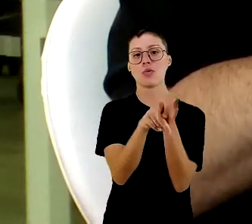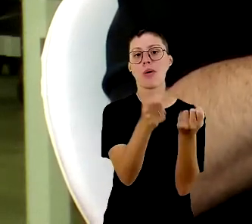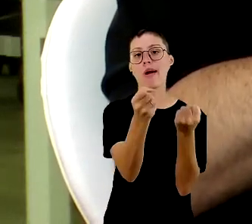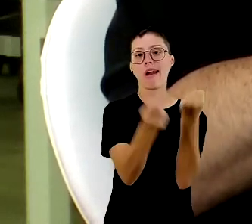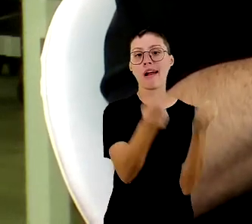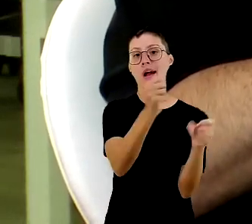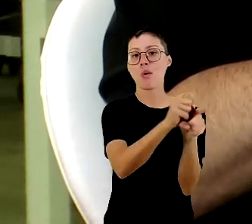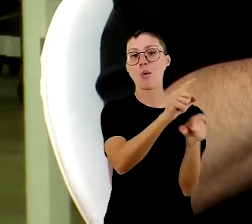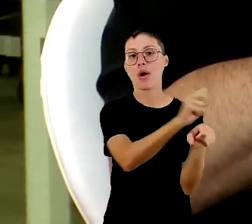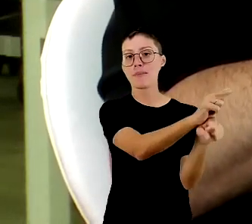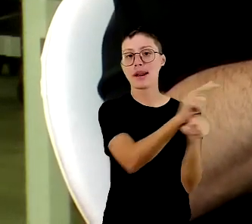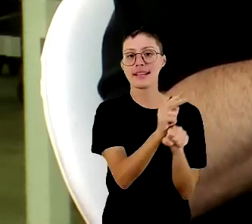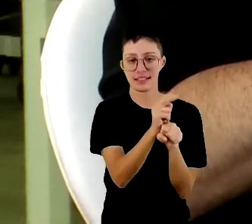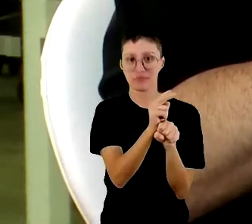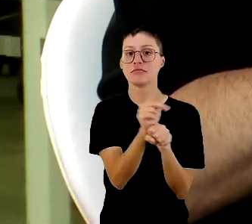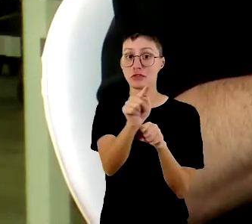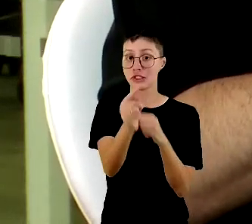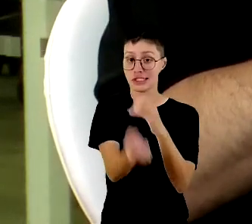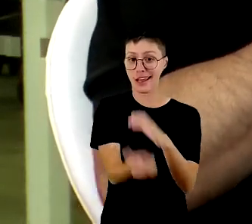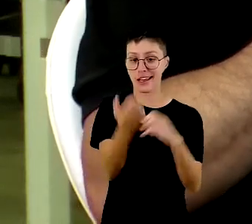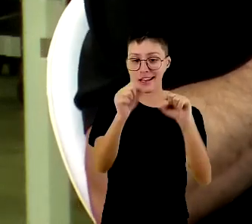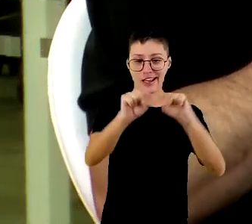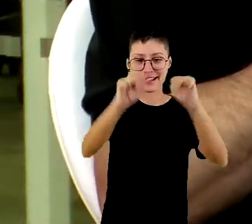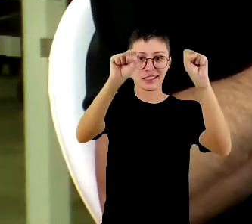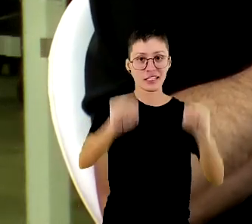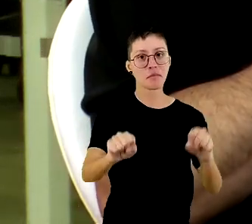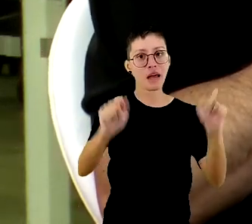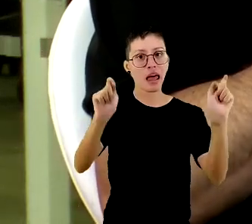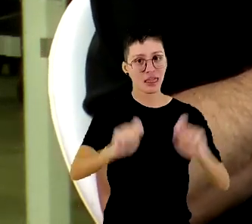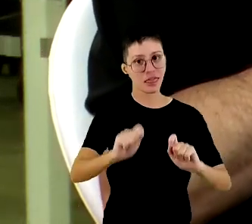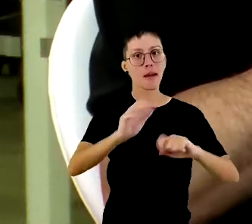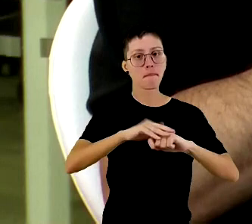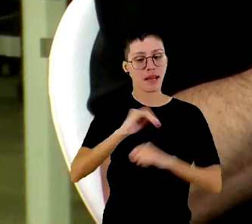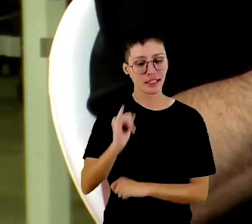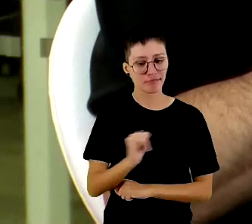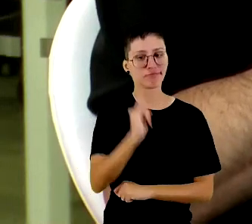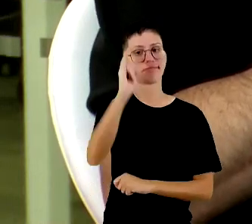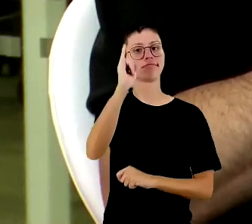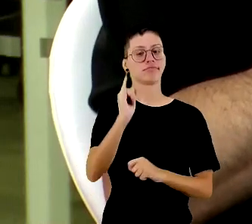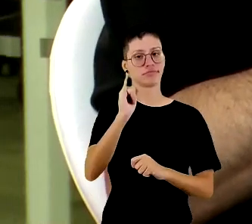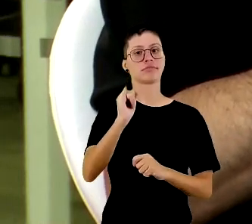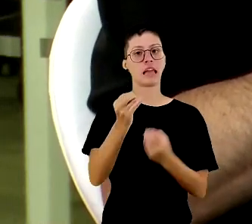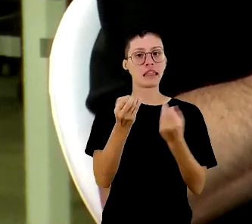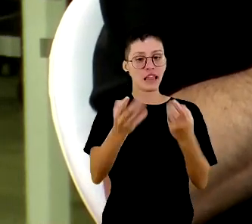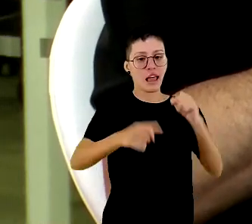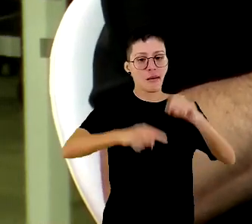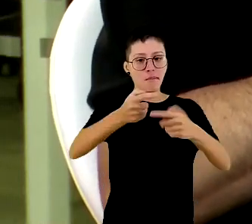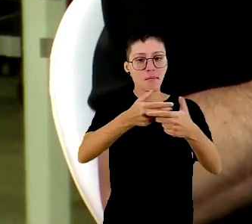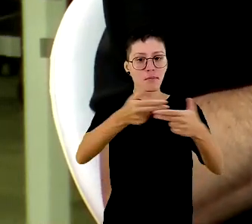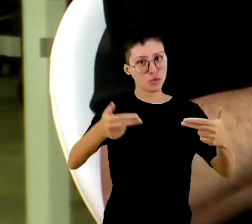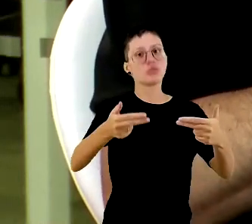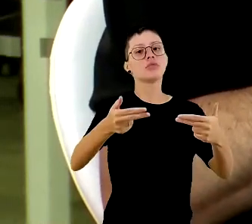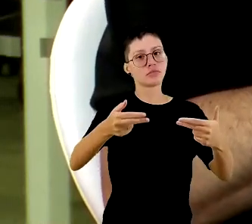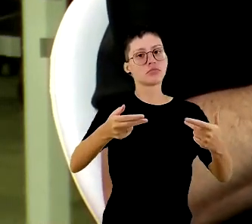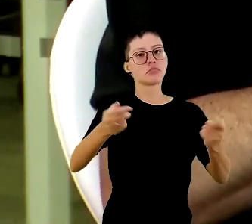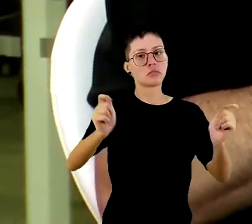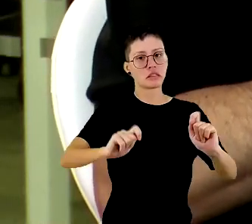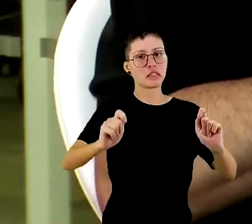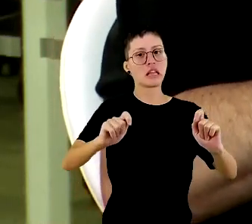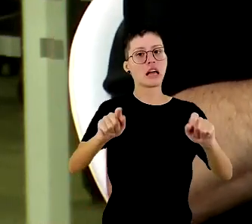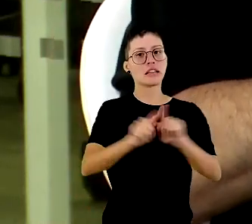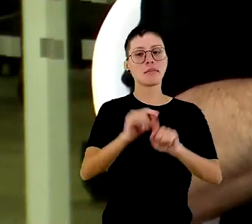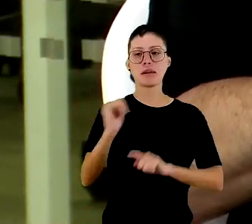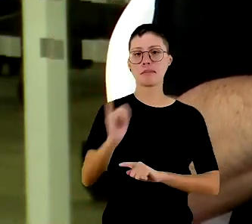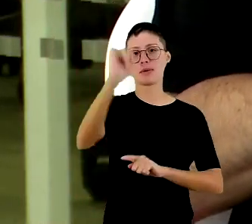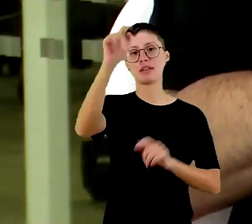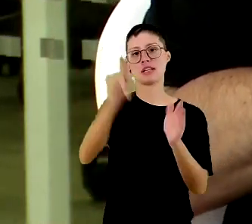esse ecossistema, você pode aumentar a sua relevância com produtos que já são core da raiz e que já são relevantes na vida do consumidor.